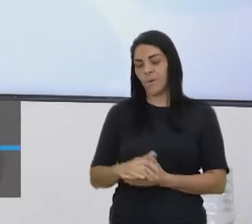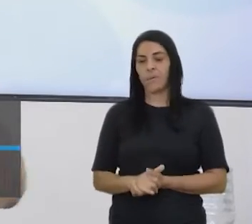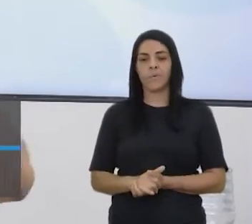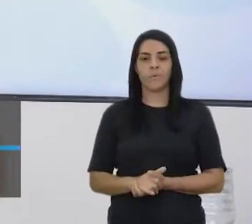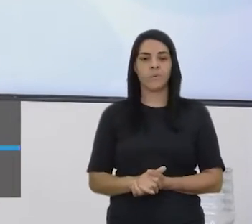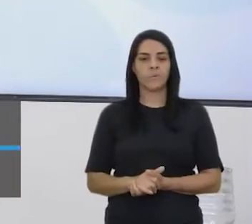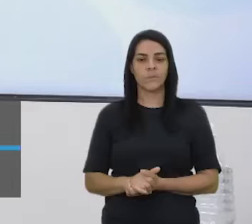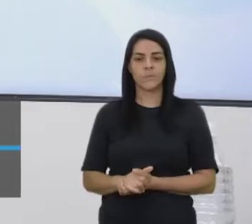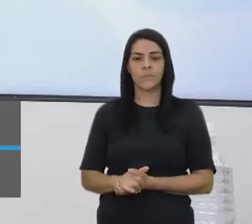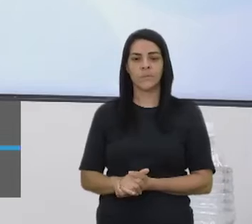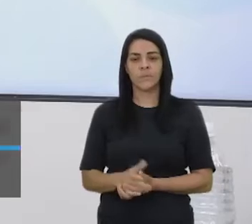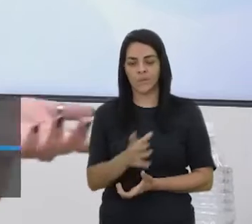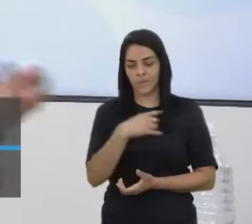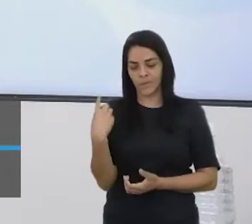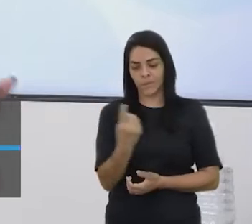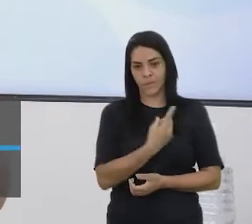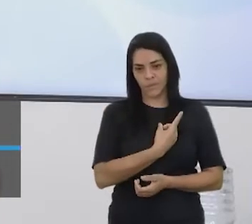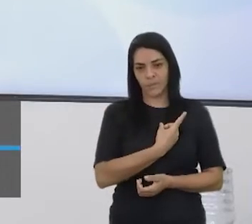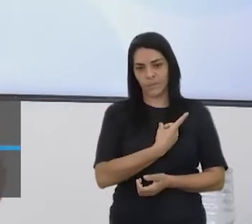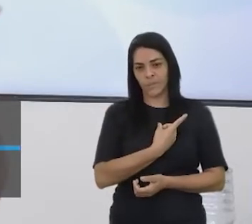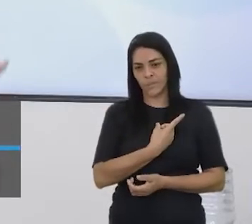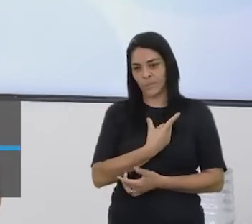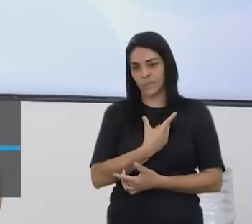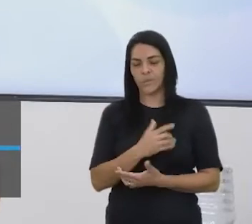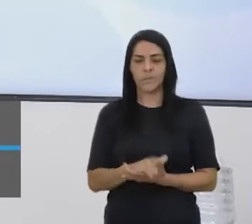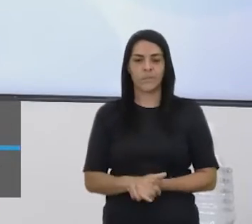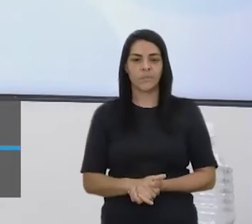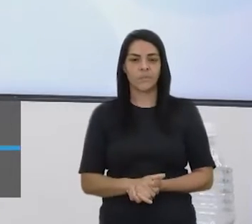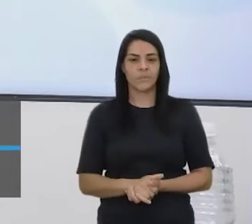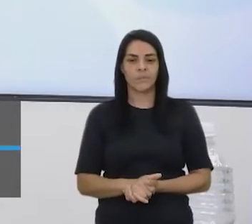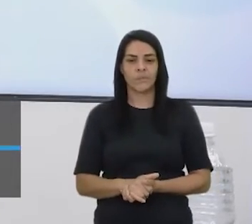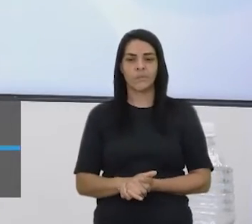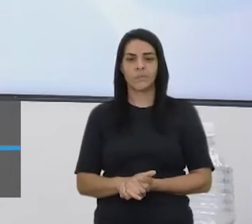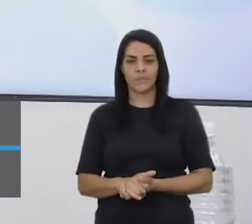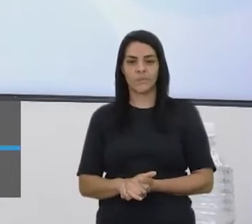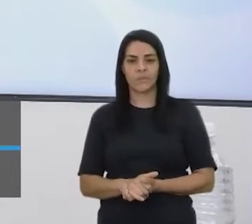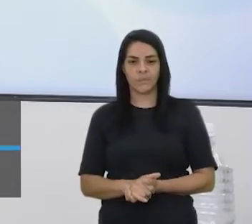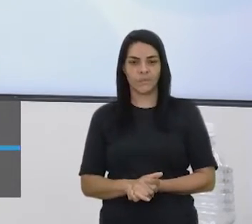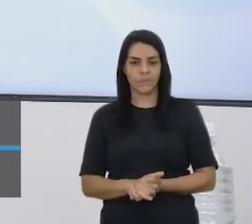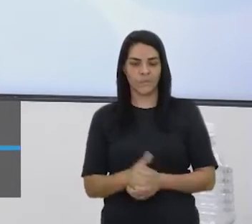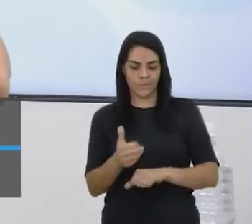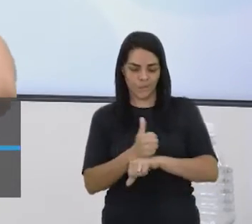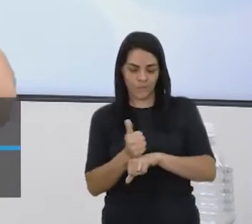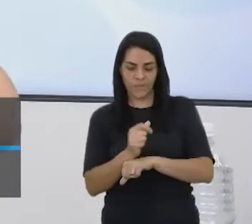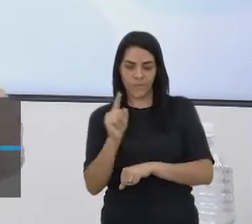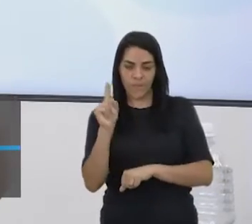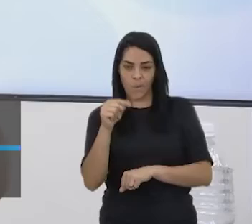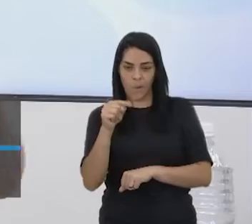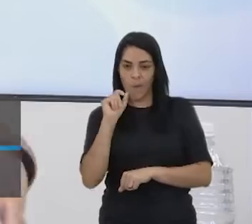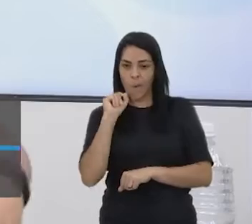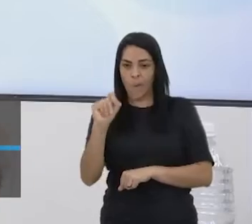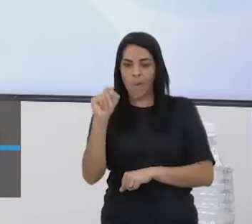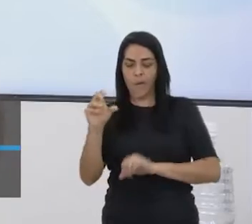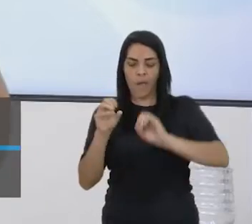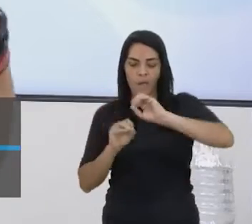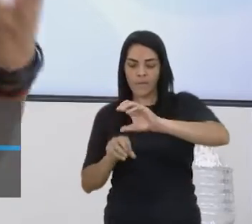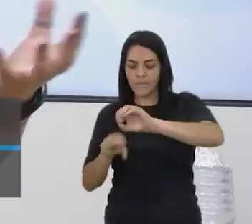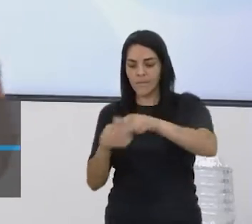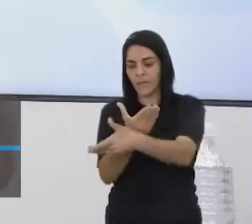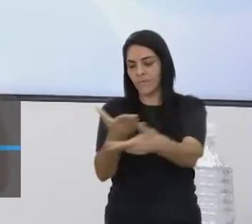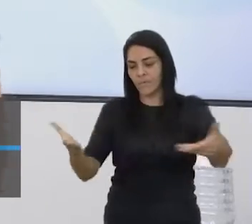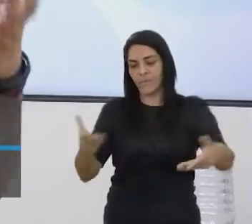o nosso função é óbvio a nossa função é obviamente ensinava vocês ensinar né trazer aí um conhecimento